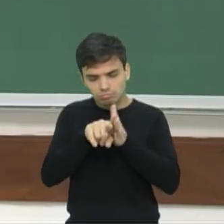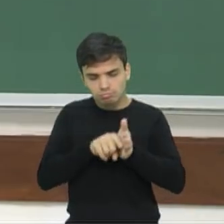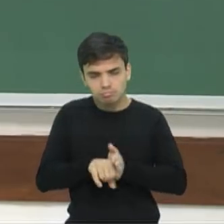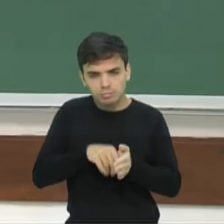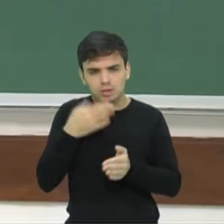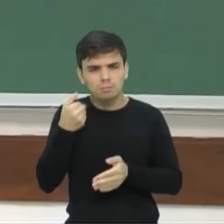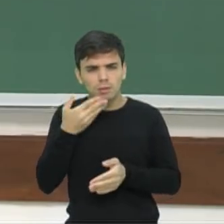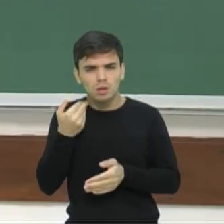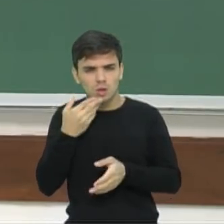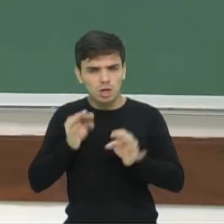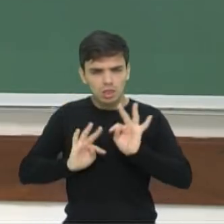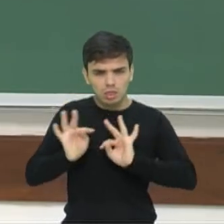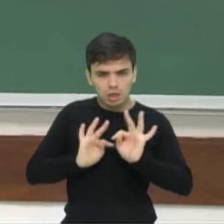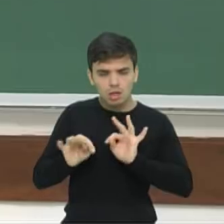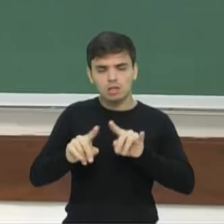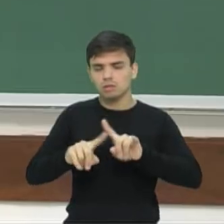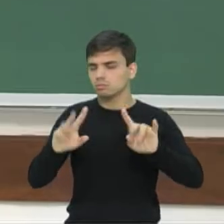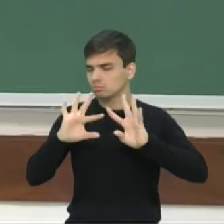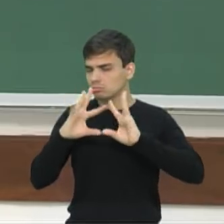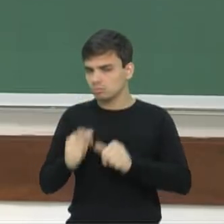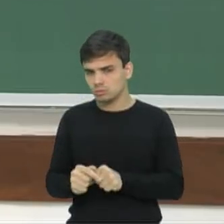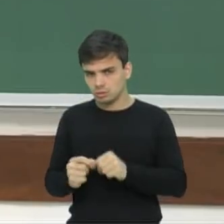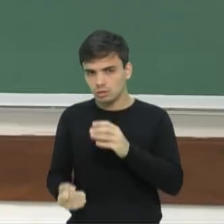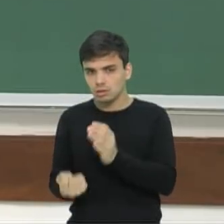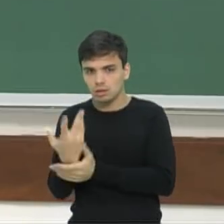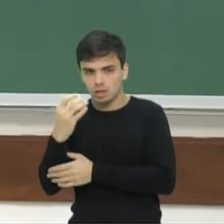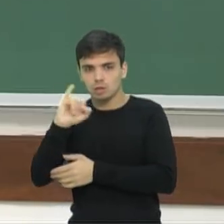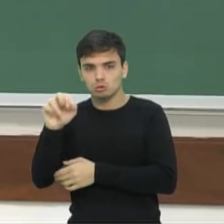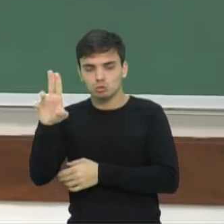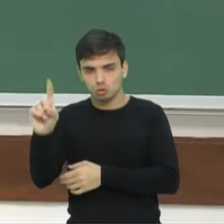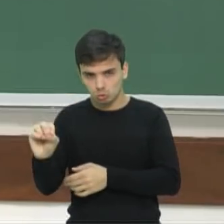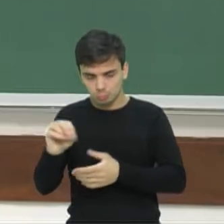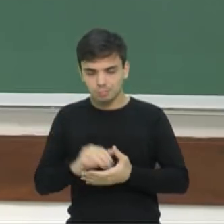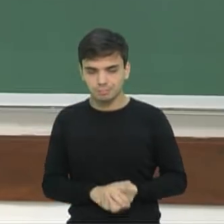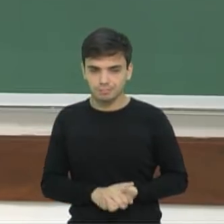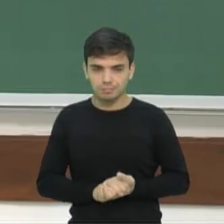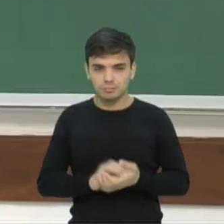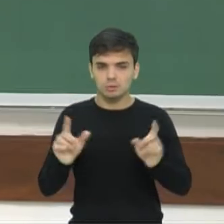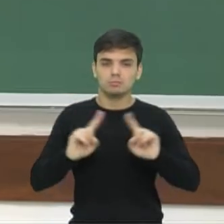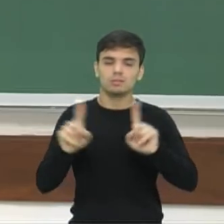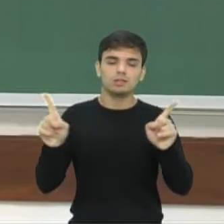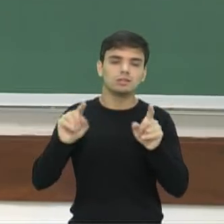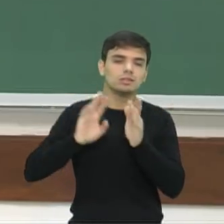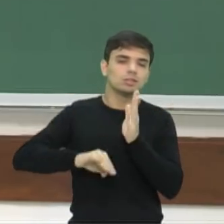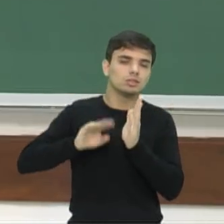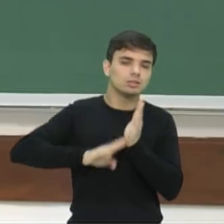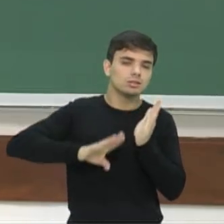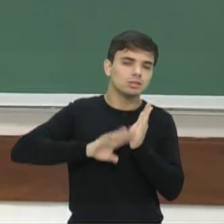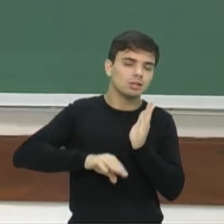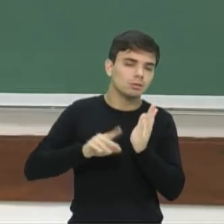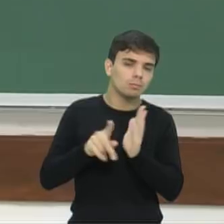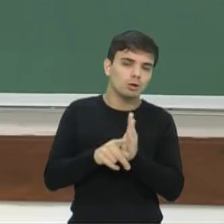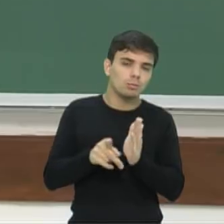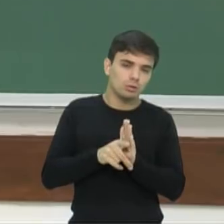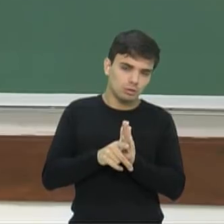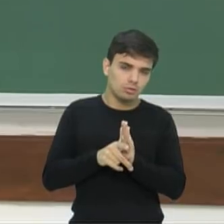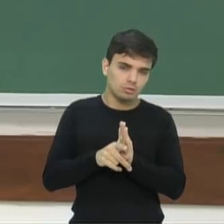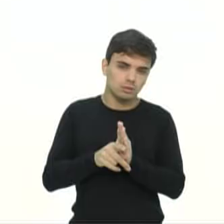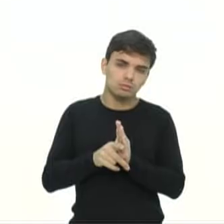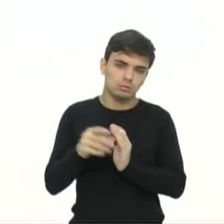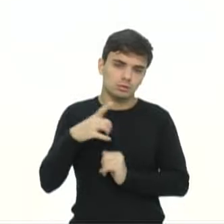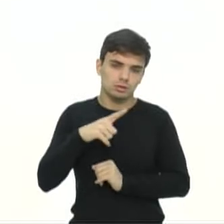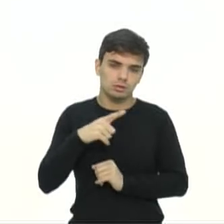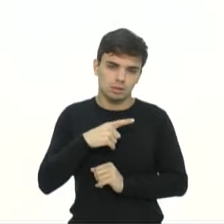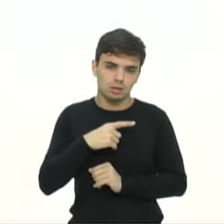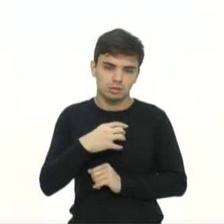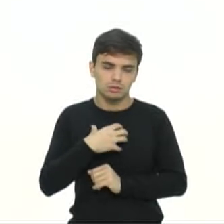de técnicas do Jiu-Jitsu, ele cria o Judô. Então o Judô foi criado tirando os golpes mais violentos, eliminando